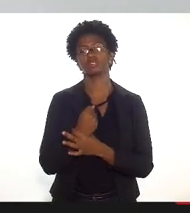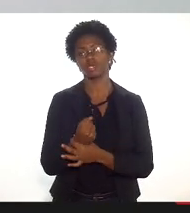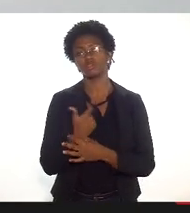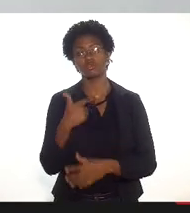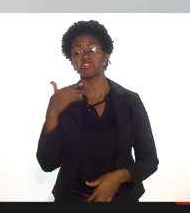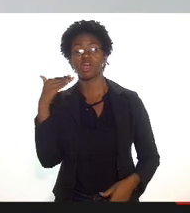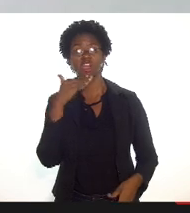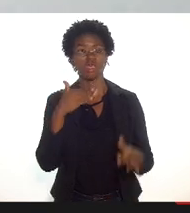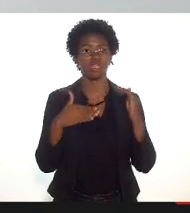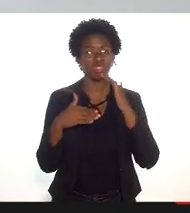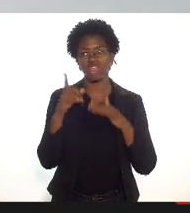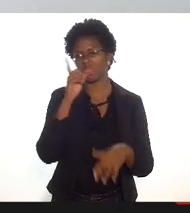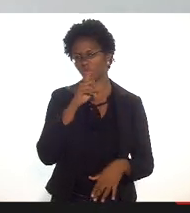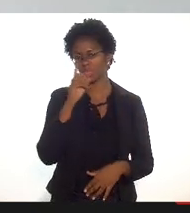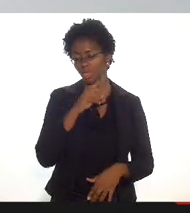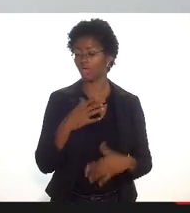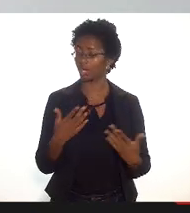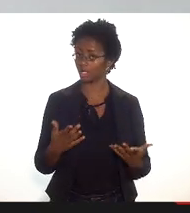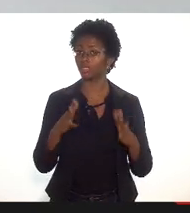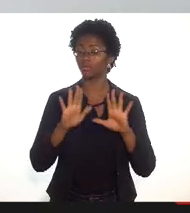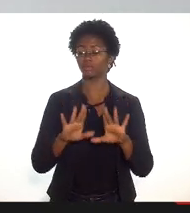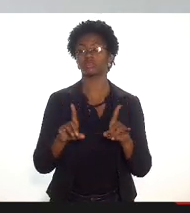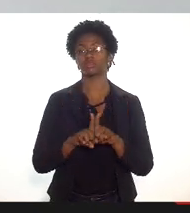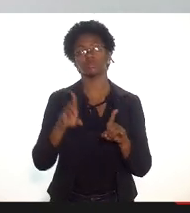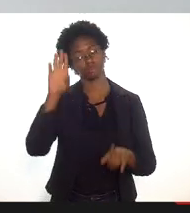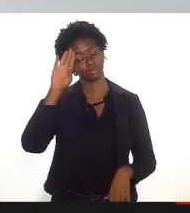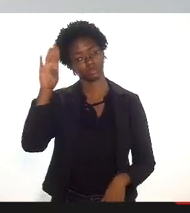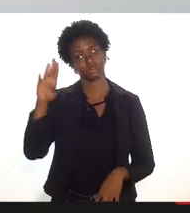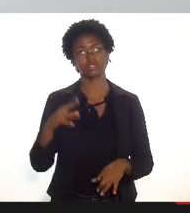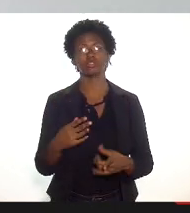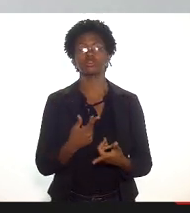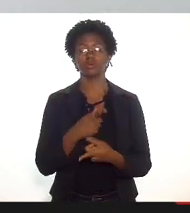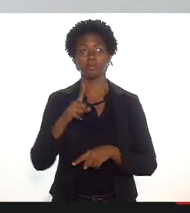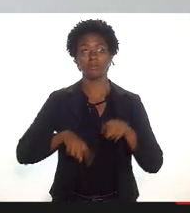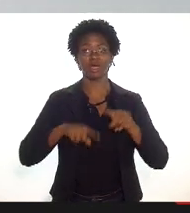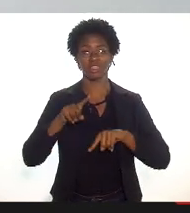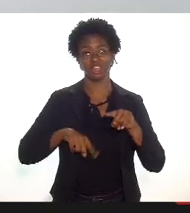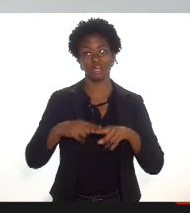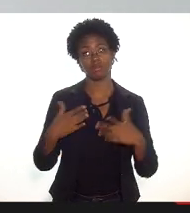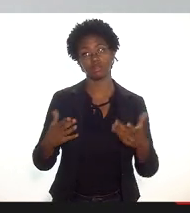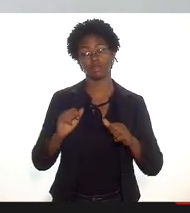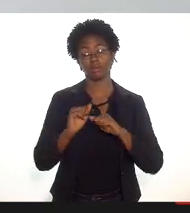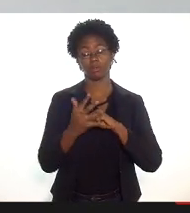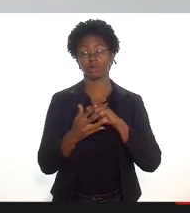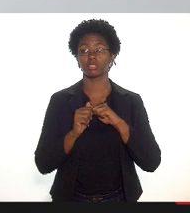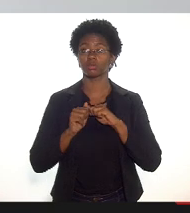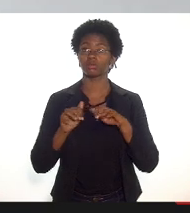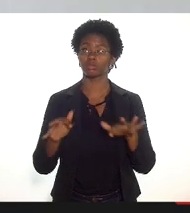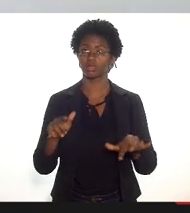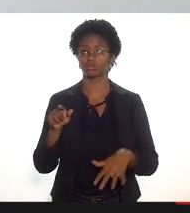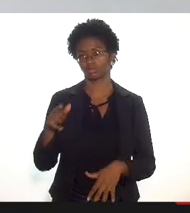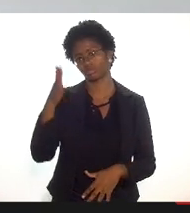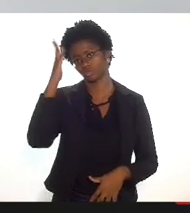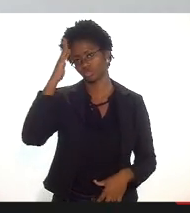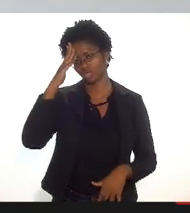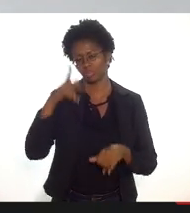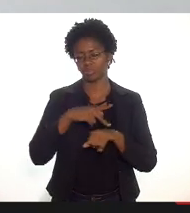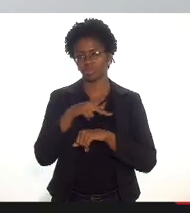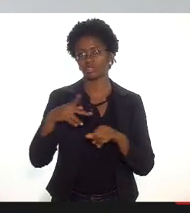né? E principalmente também de recursos materiais. Então, a pandemia, ela que assola o nosso